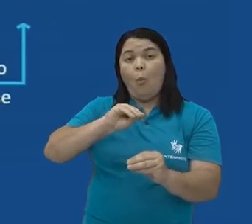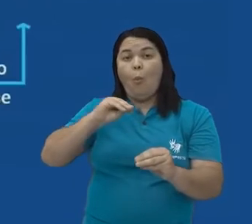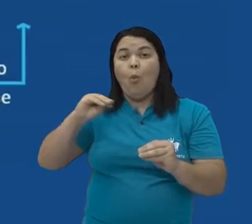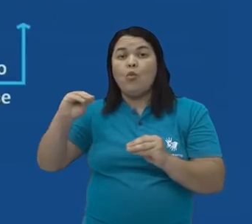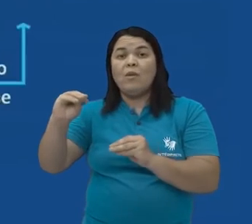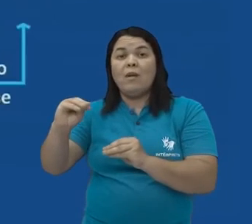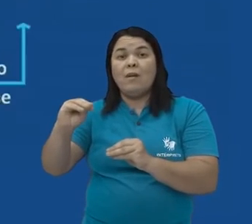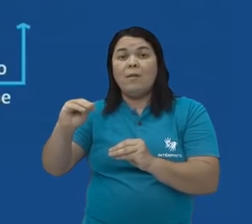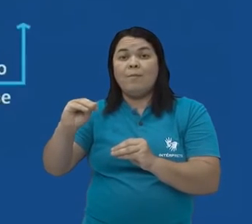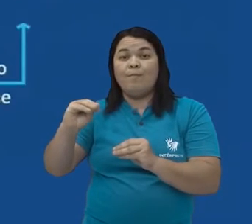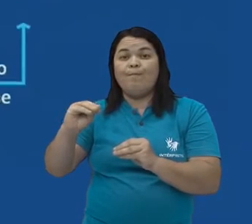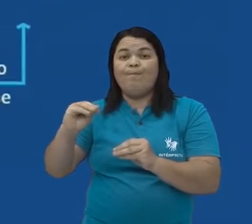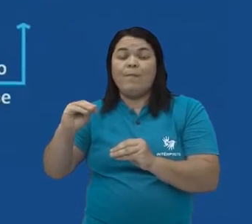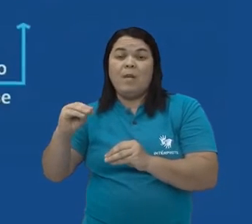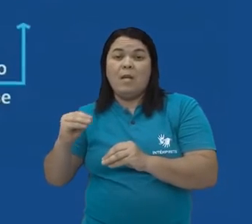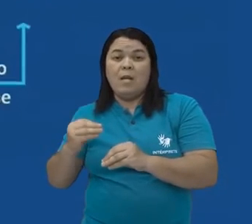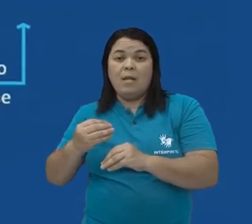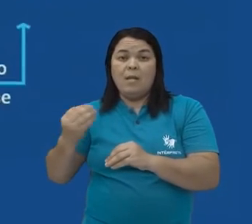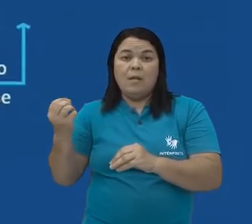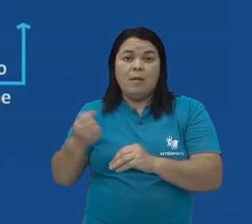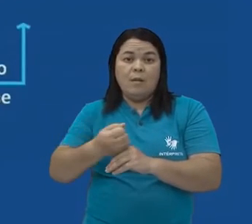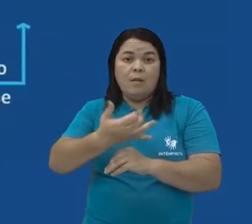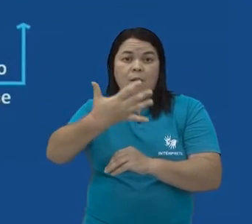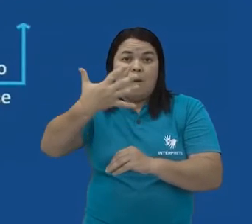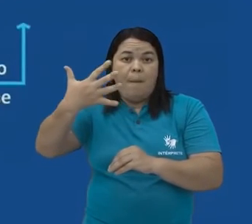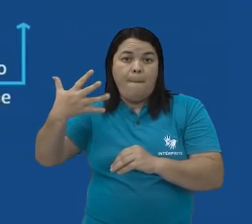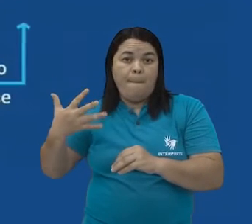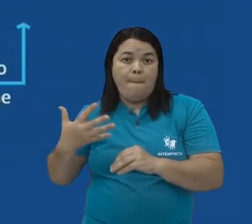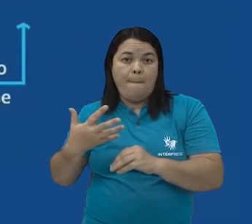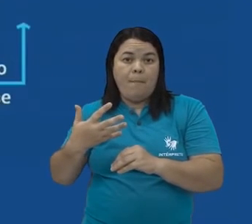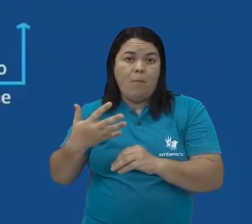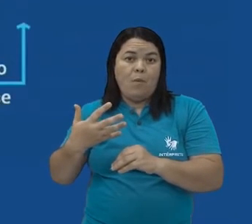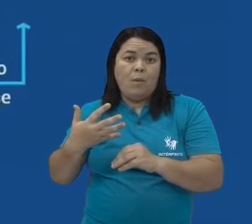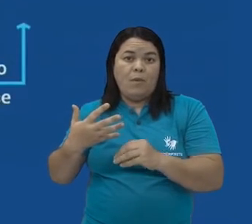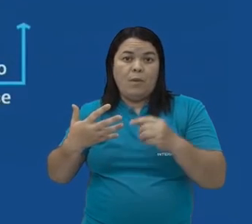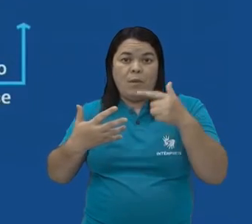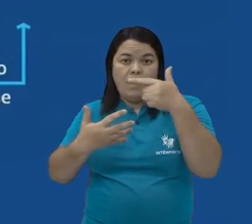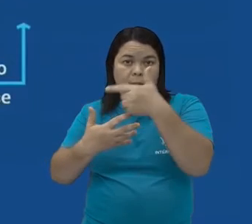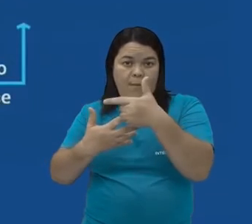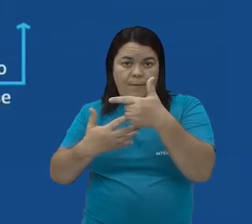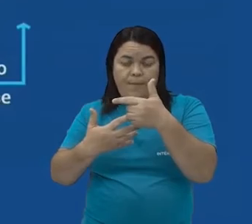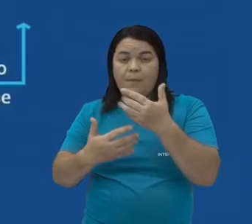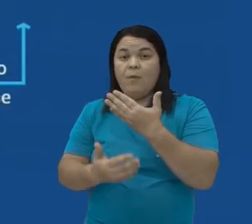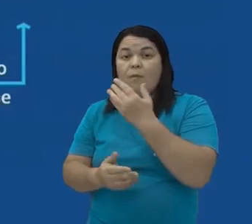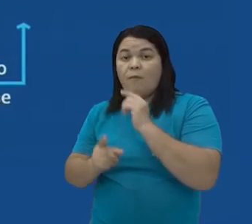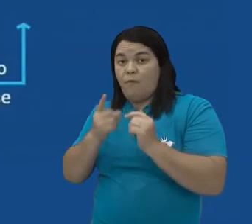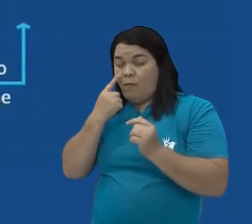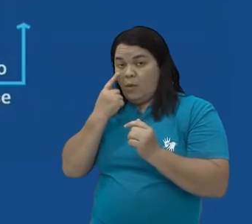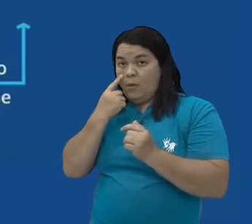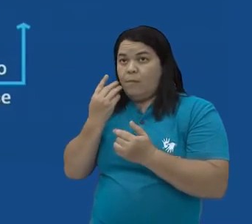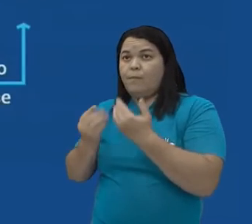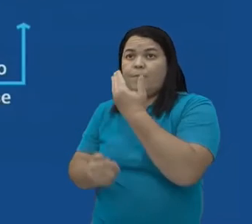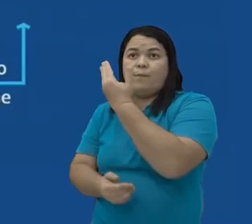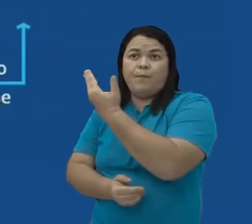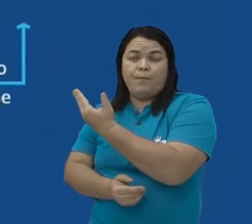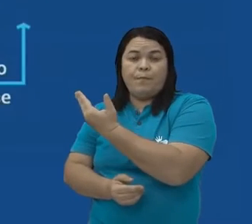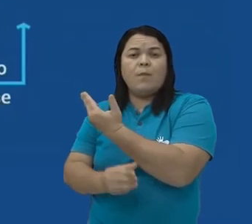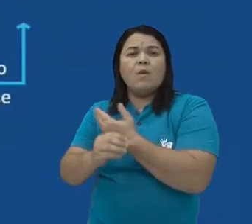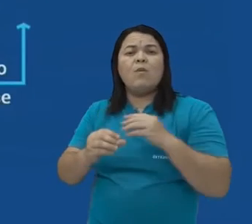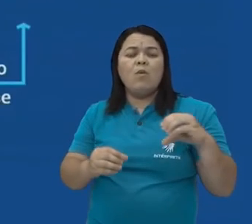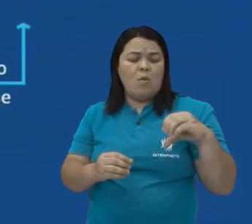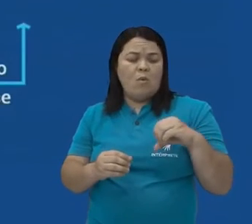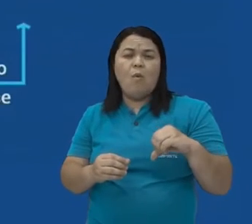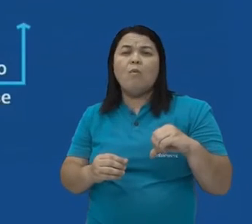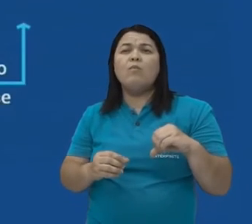potência. Bem, a nossa fração aqui é igual a 1/9. Automaticamente, o 9, ele vem de